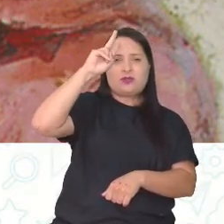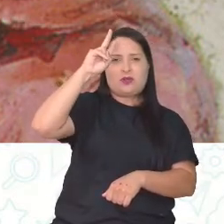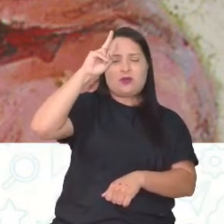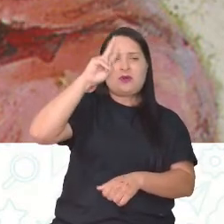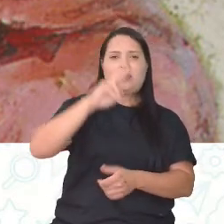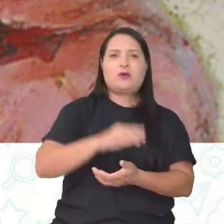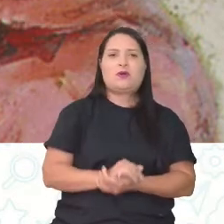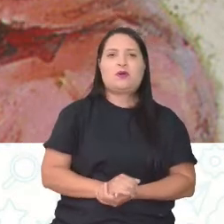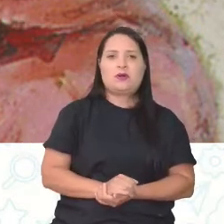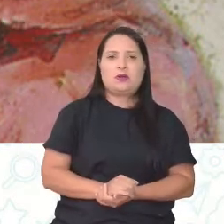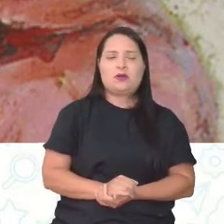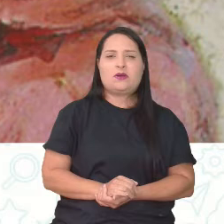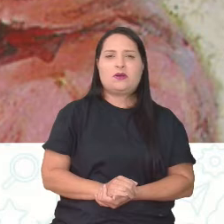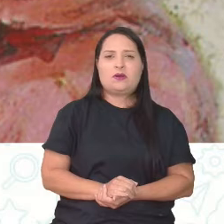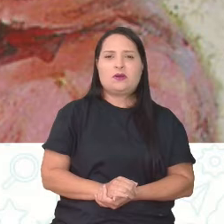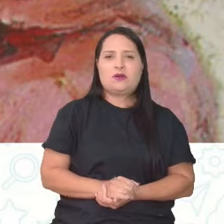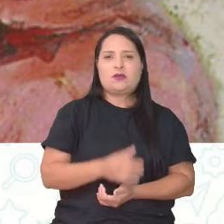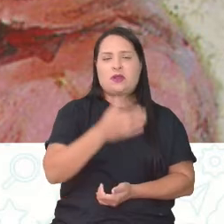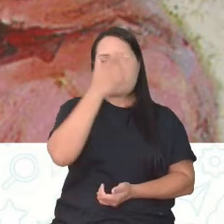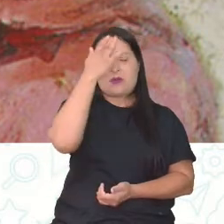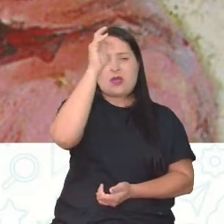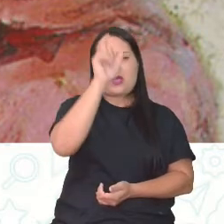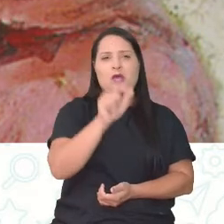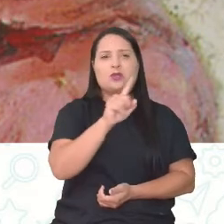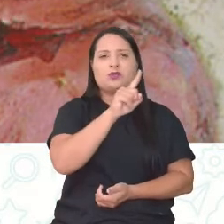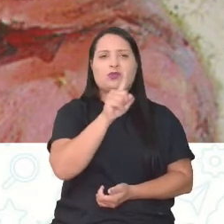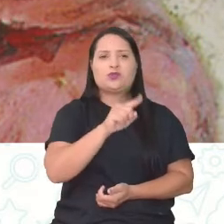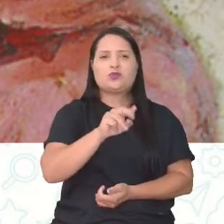dos Palmares. Pois é, alguns historiadores, né,